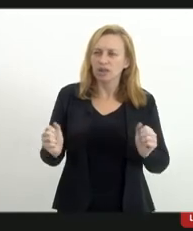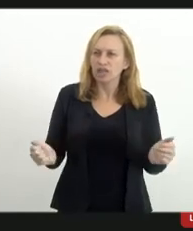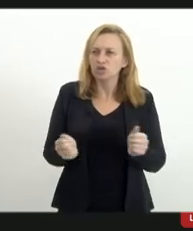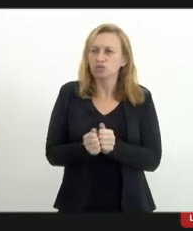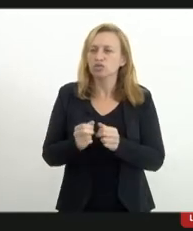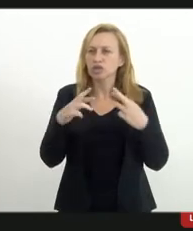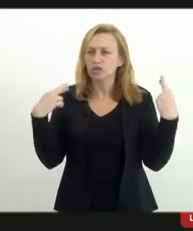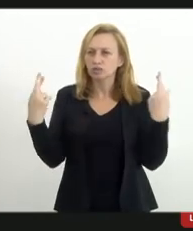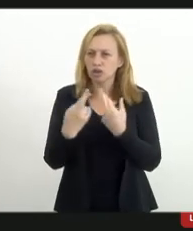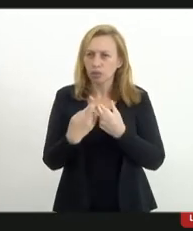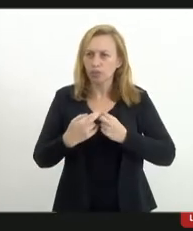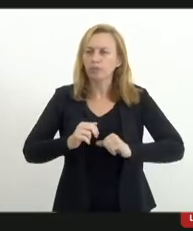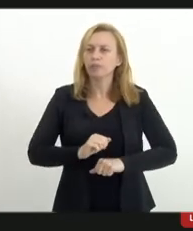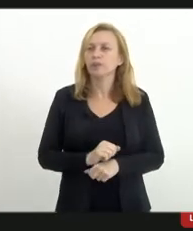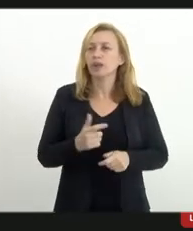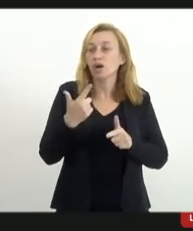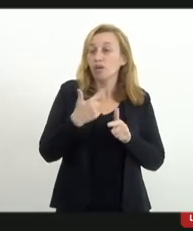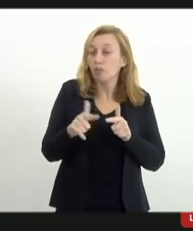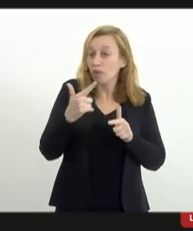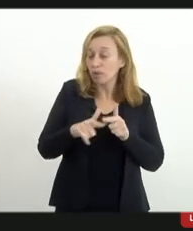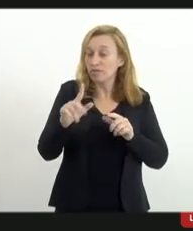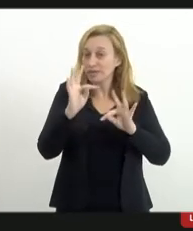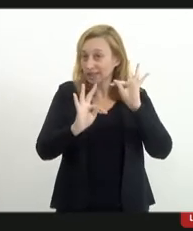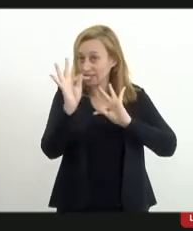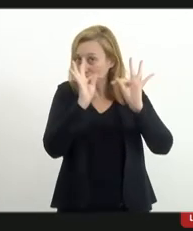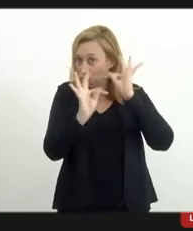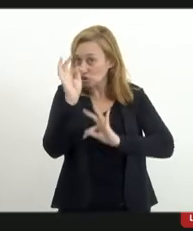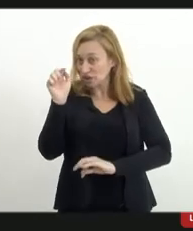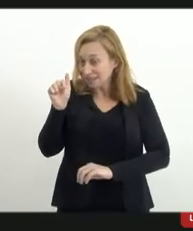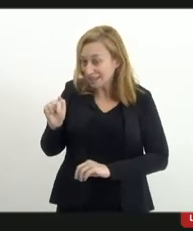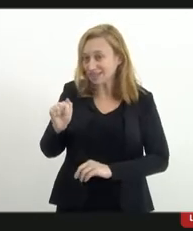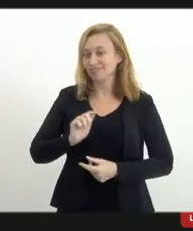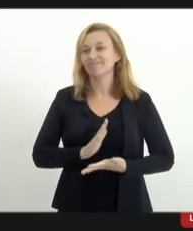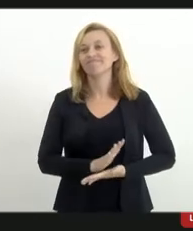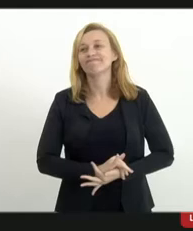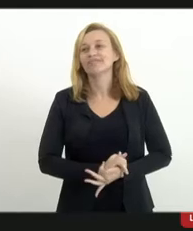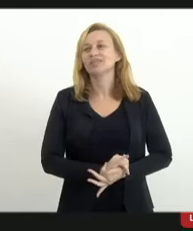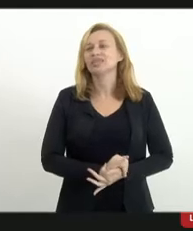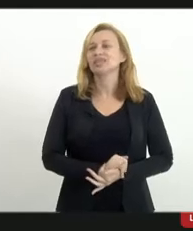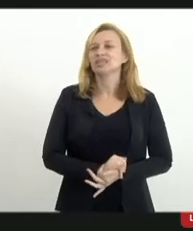participar. Problemas de tecnologia aqui.